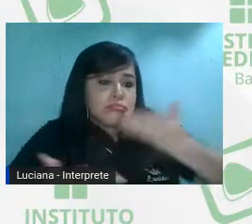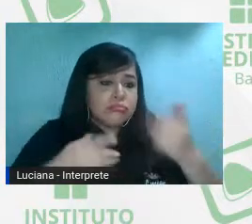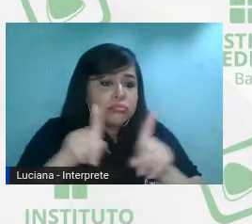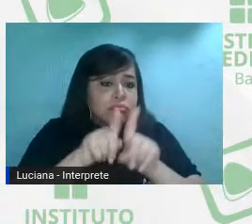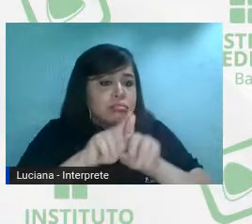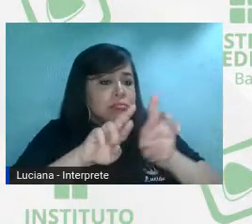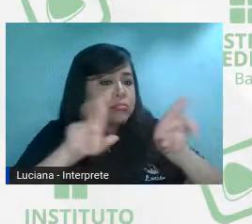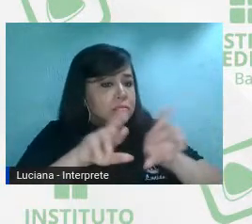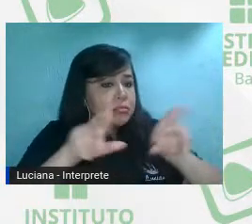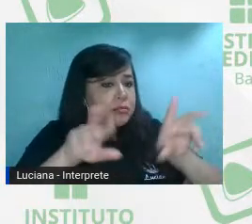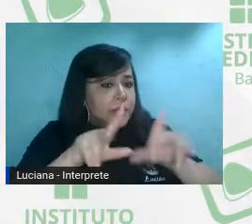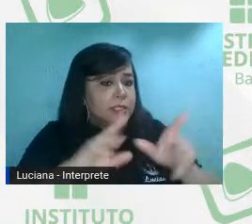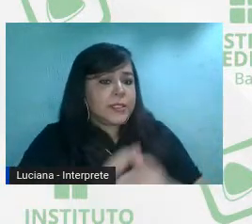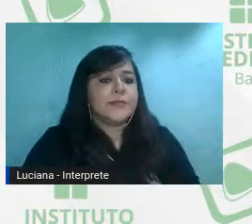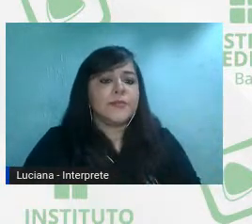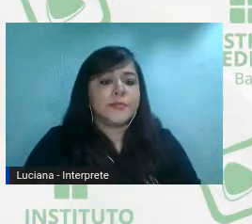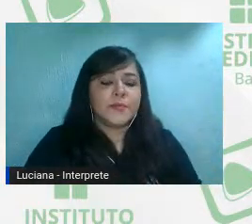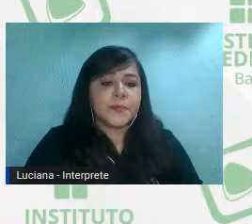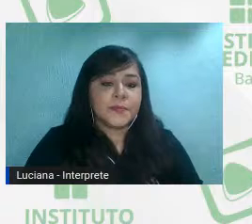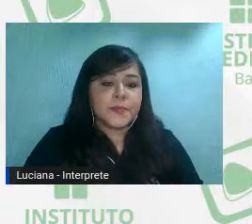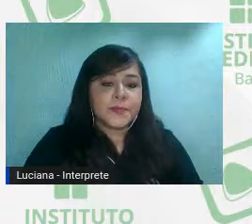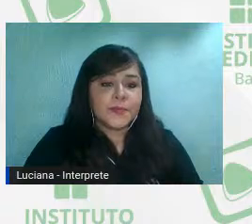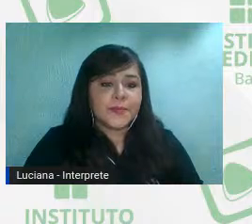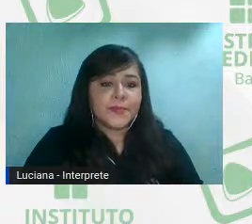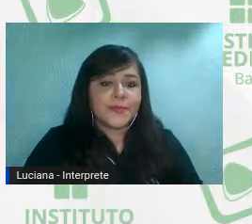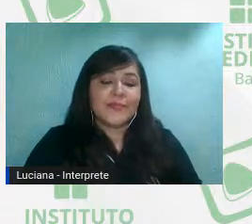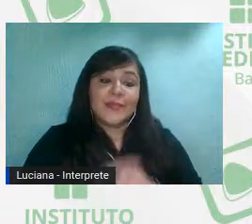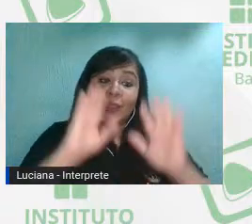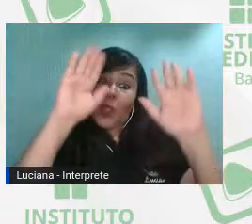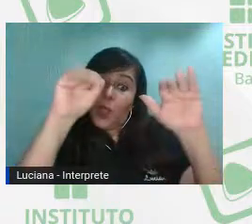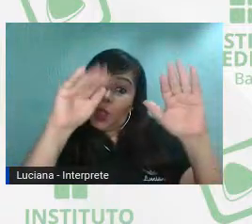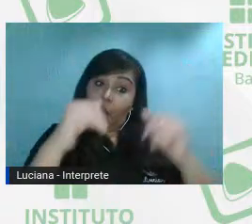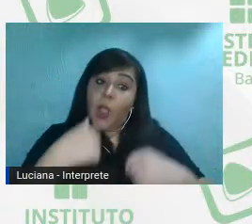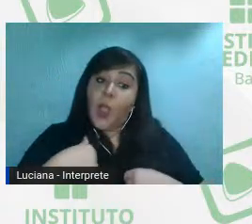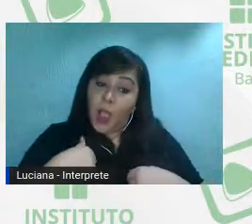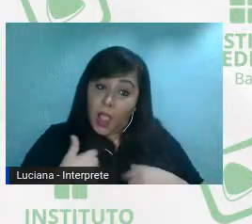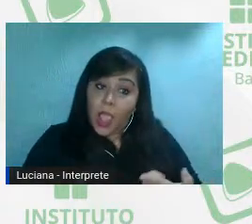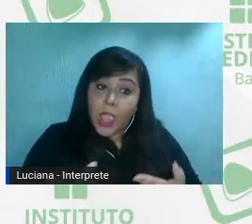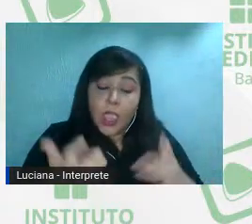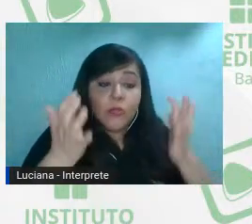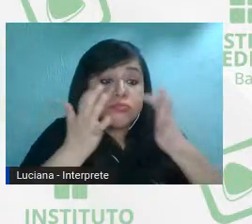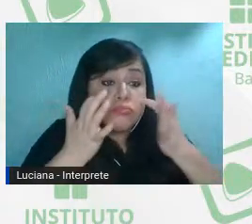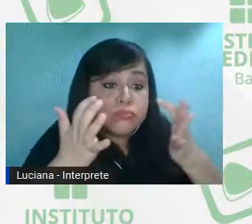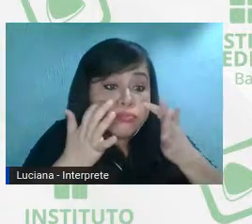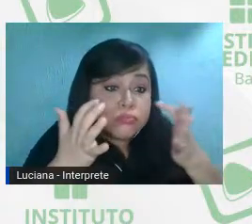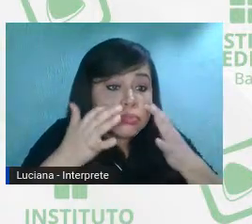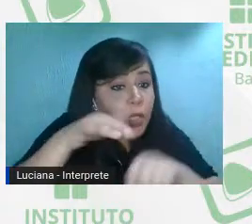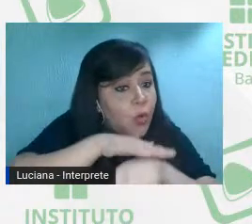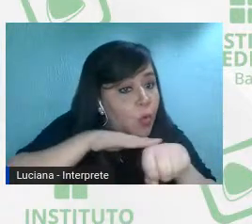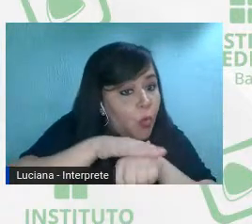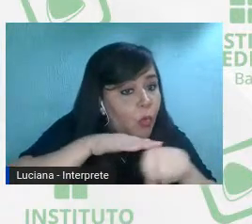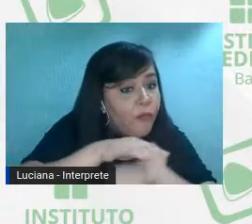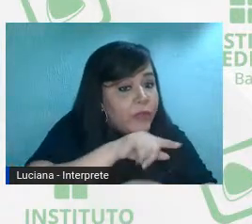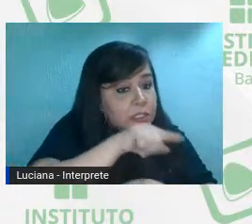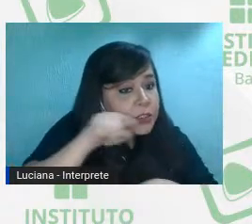Galera, eu estava ouvindo um pouco a conversa de vocês e achei que seria